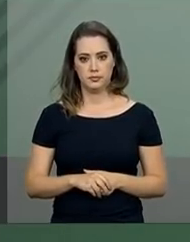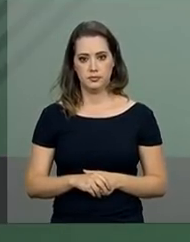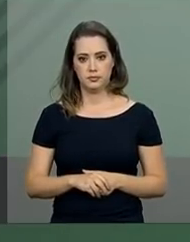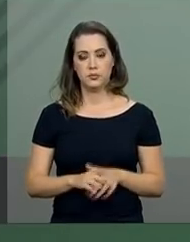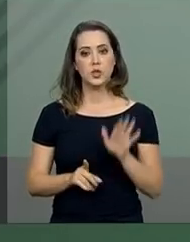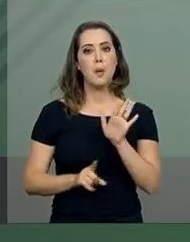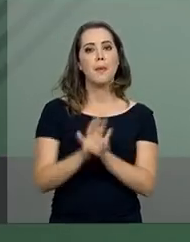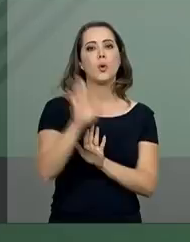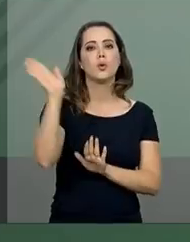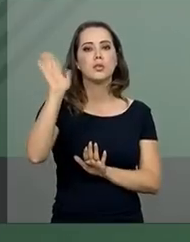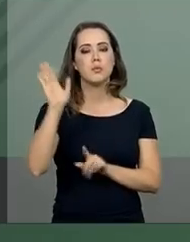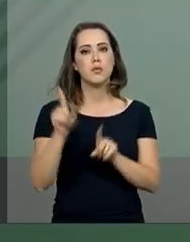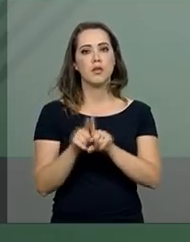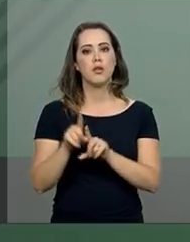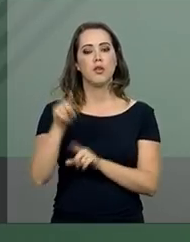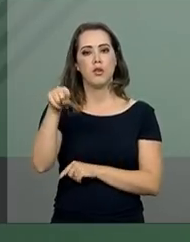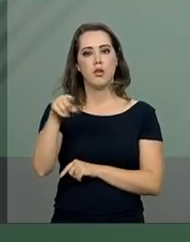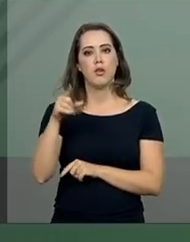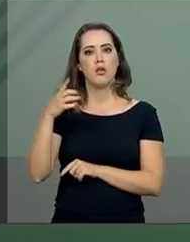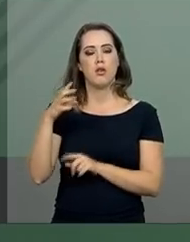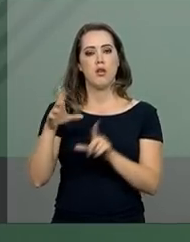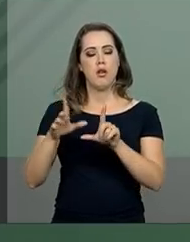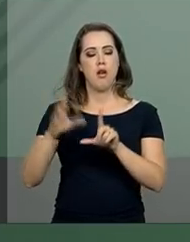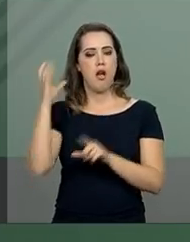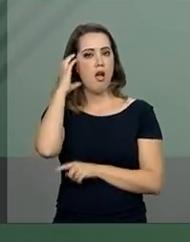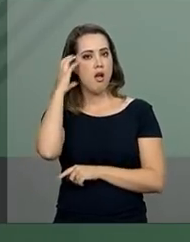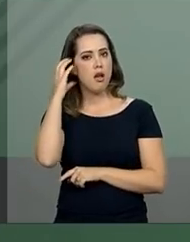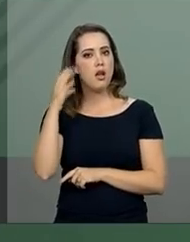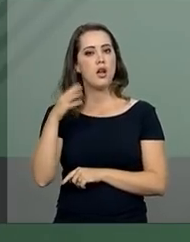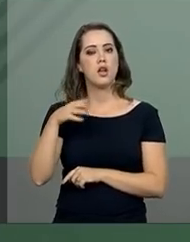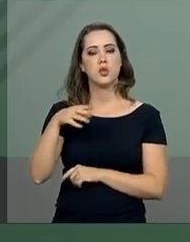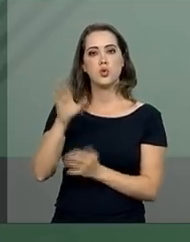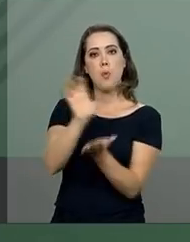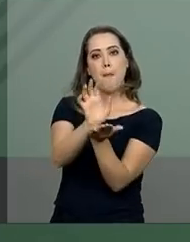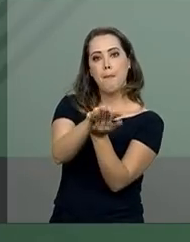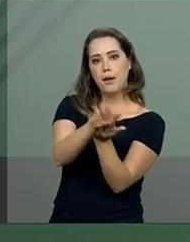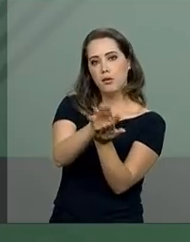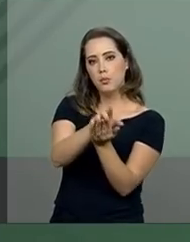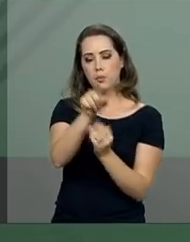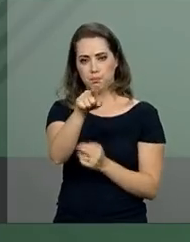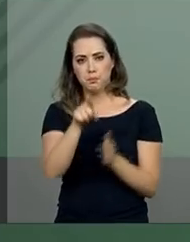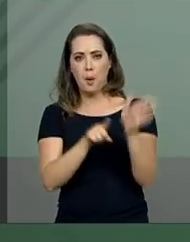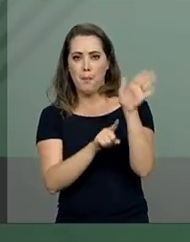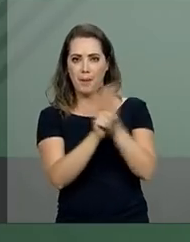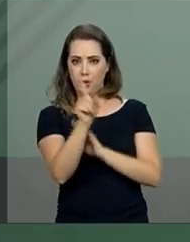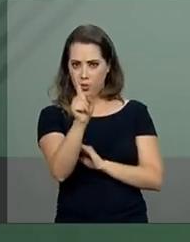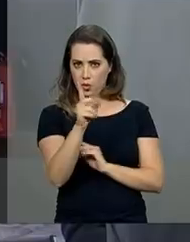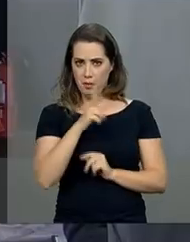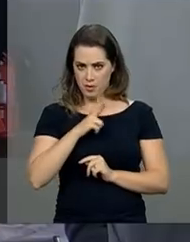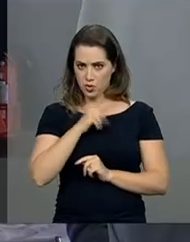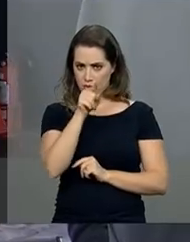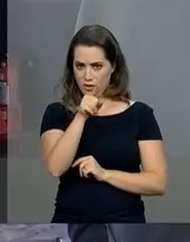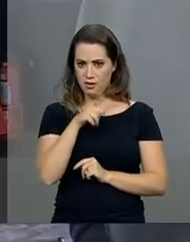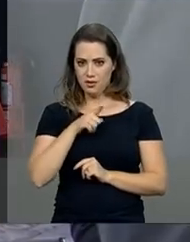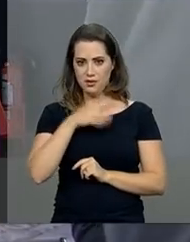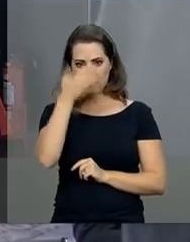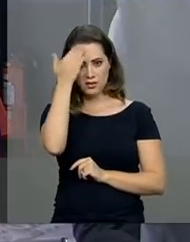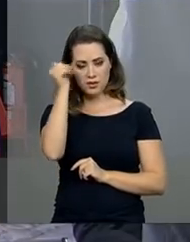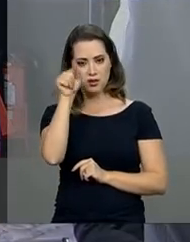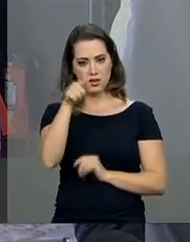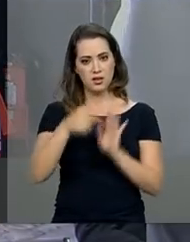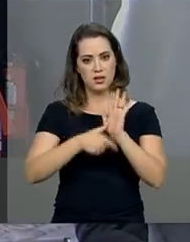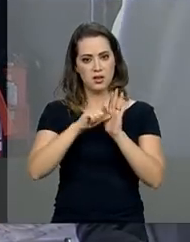romualdo o modo da rádio jornal do comércio de pernambuco também o senhor eu queria uma pergunta pessoal é sim eu sei que o senhor já foi